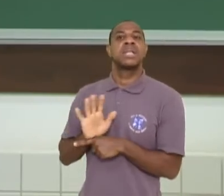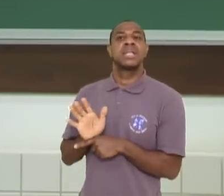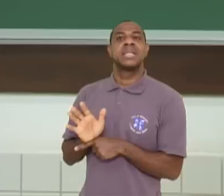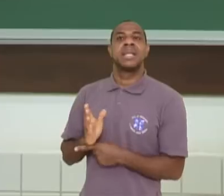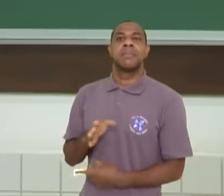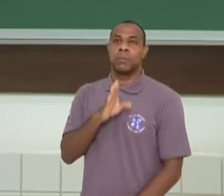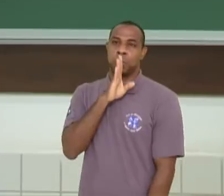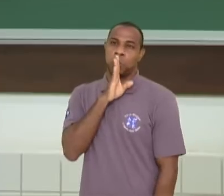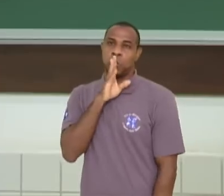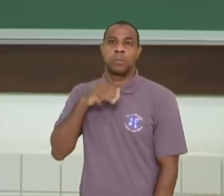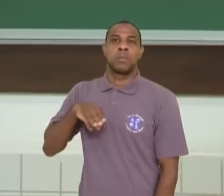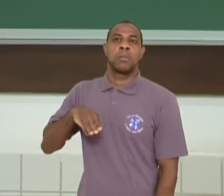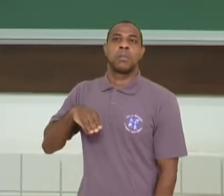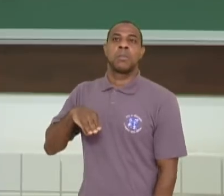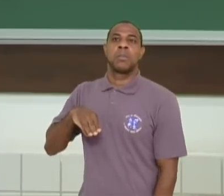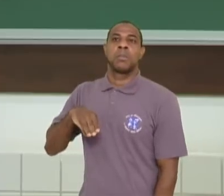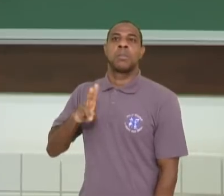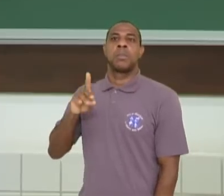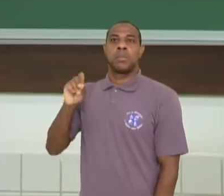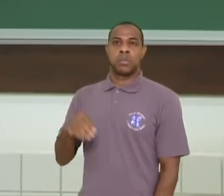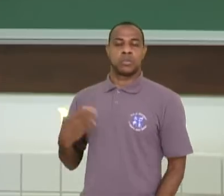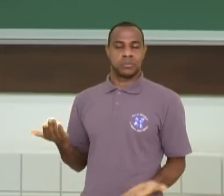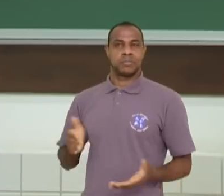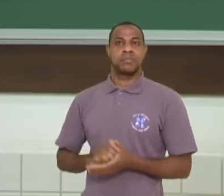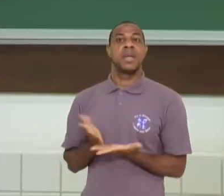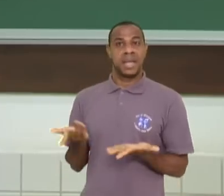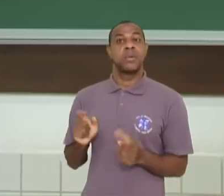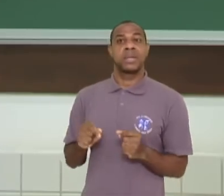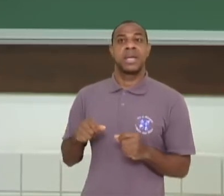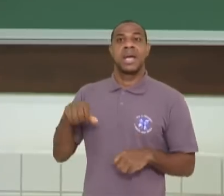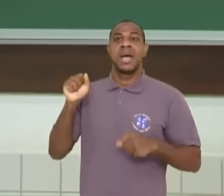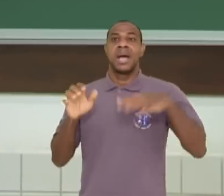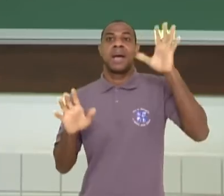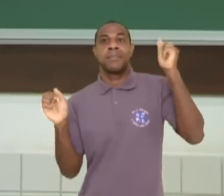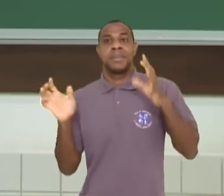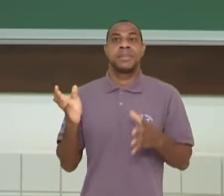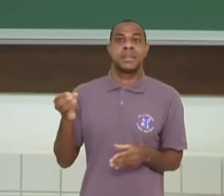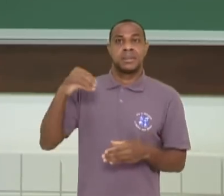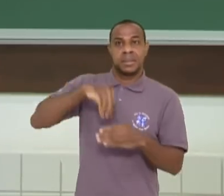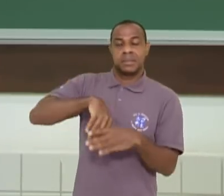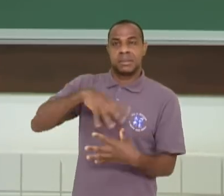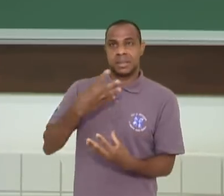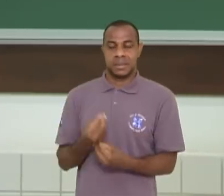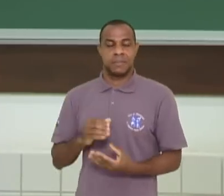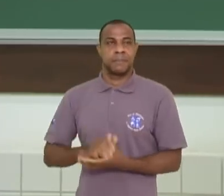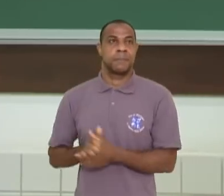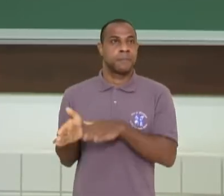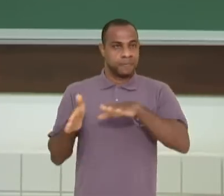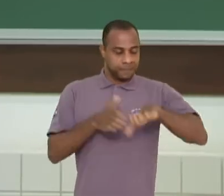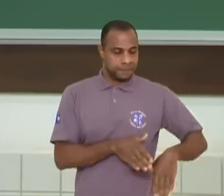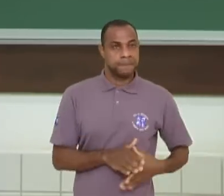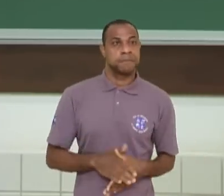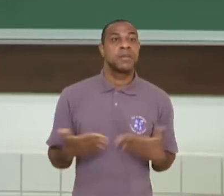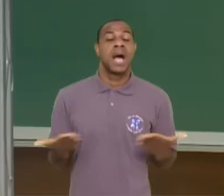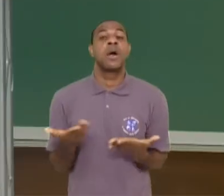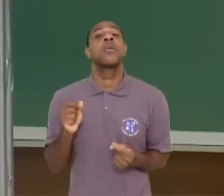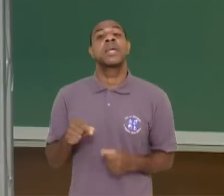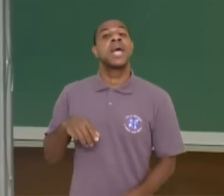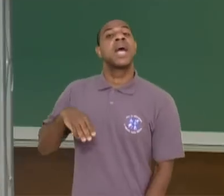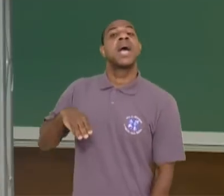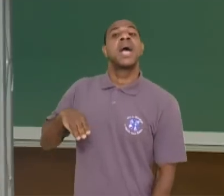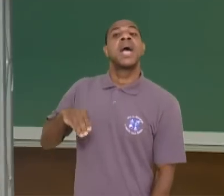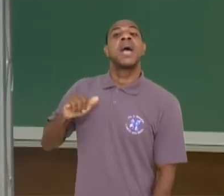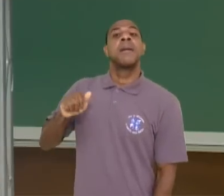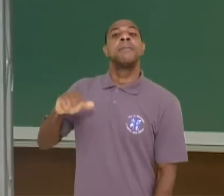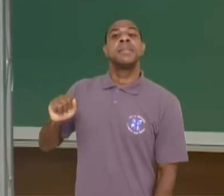na época. Então nós tivemos a mímica na arte. Agora nós vamos tratar a mímica como brincadeira. Então é o que nós vamos retratar nas